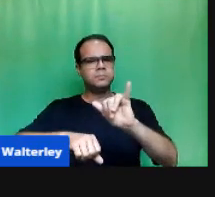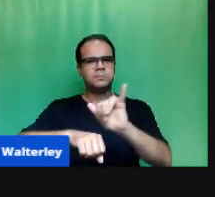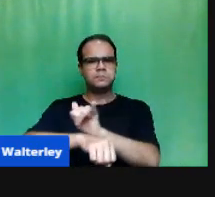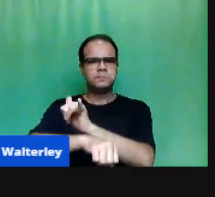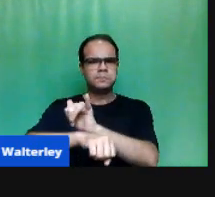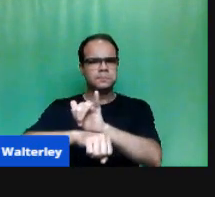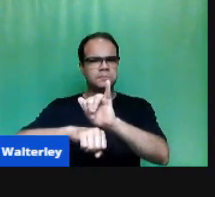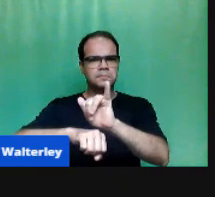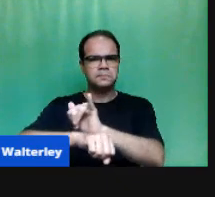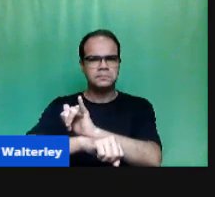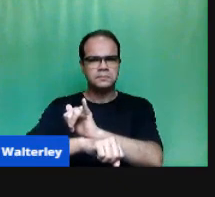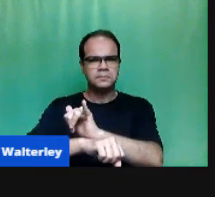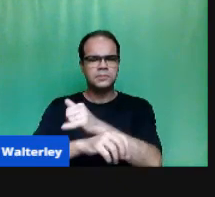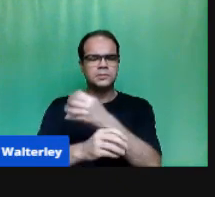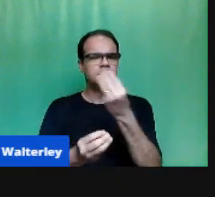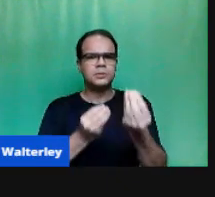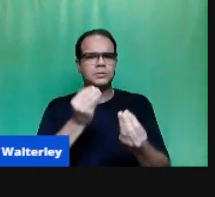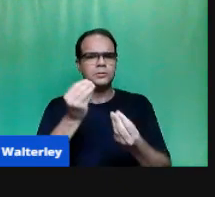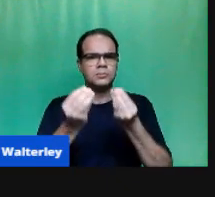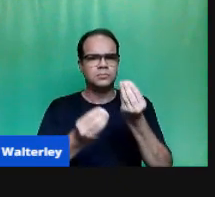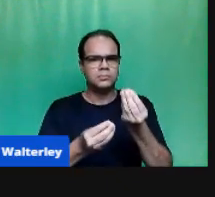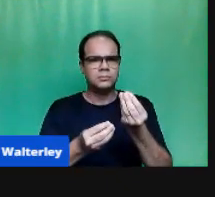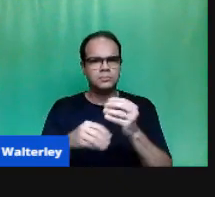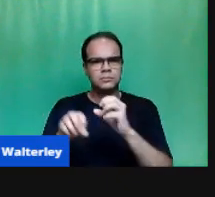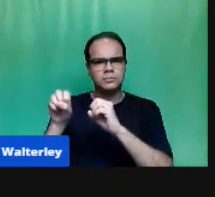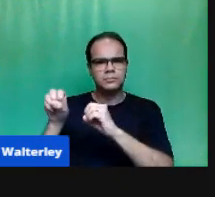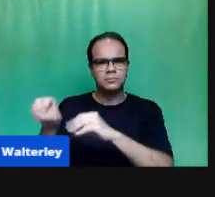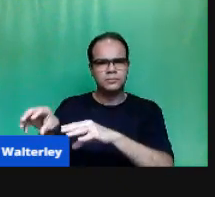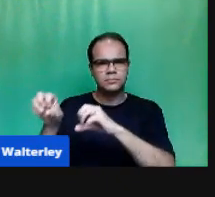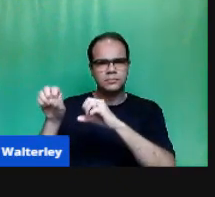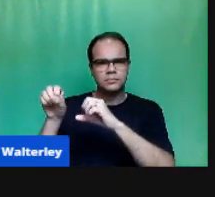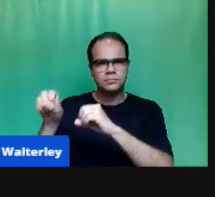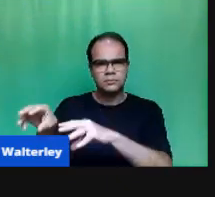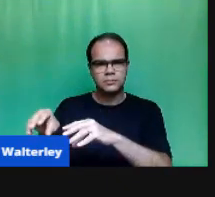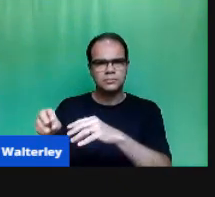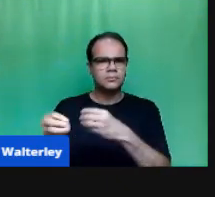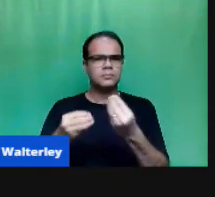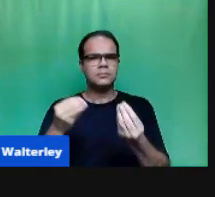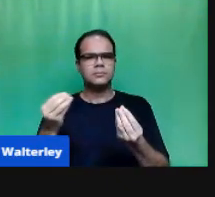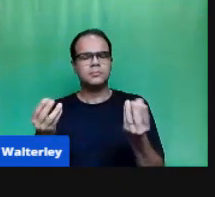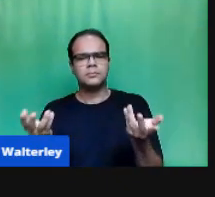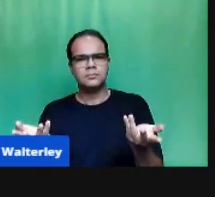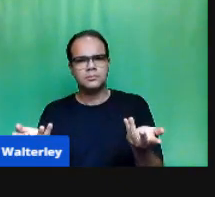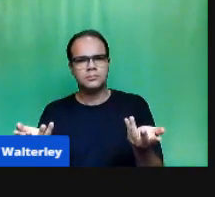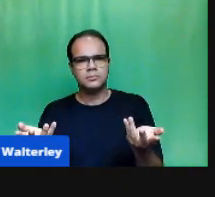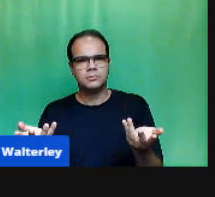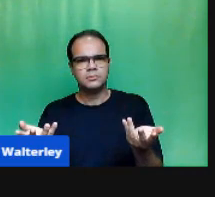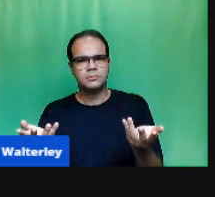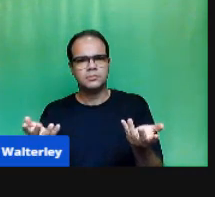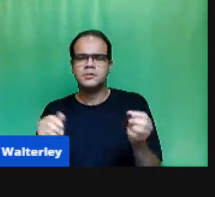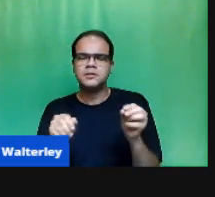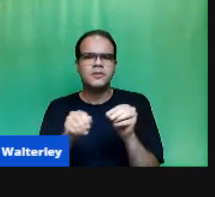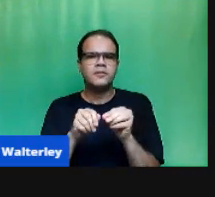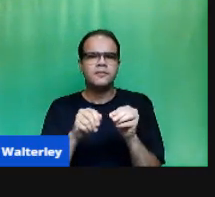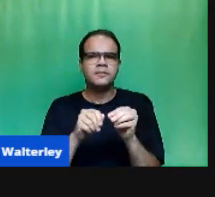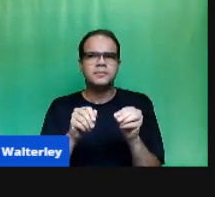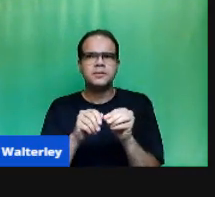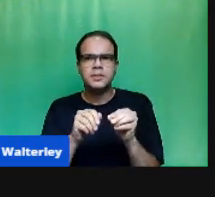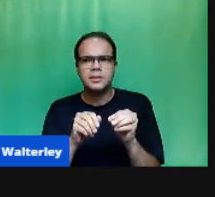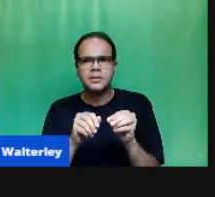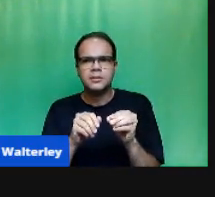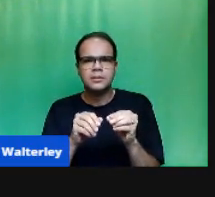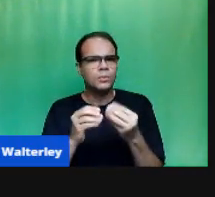como nós vamos utilizar essas ferramentas, como nós vamos estar fazendo